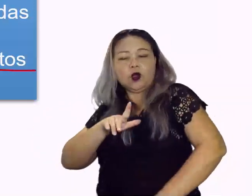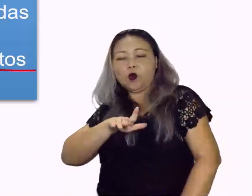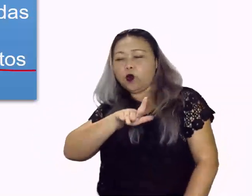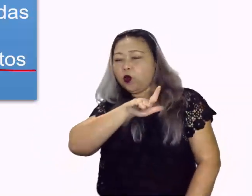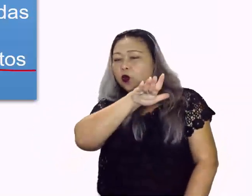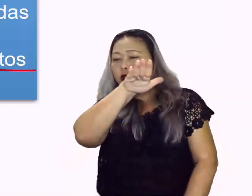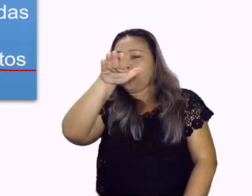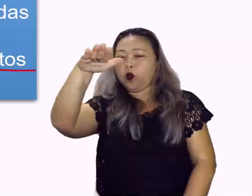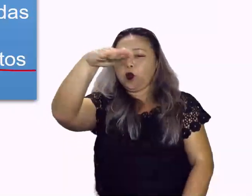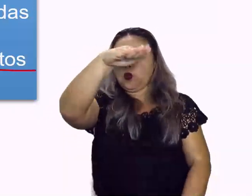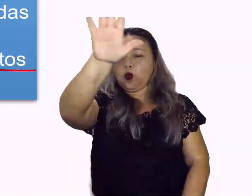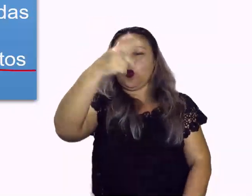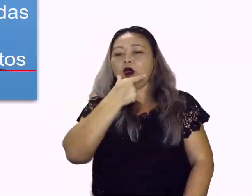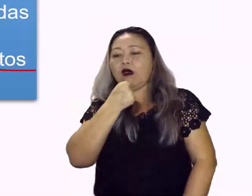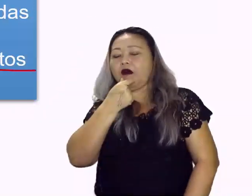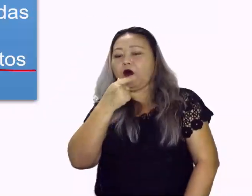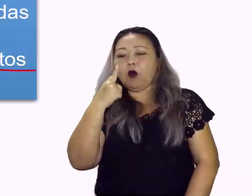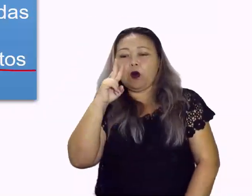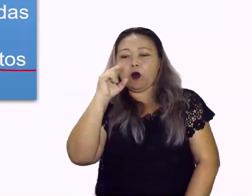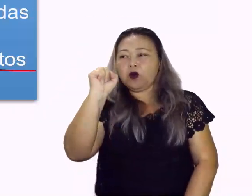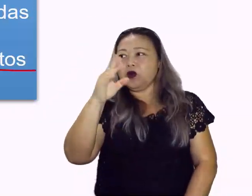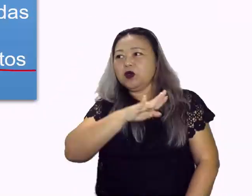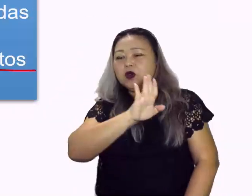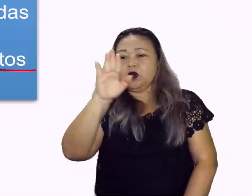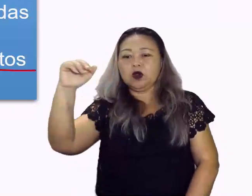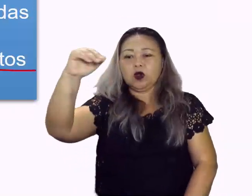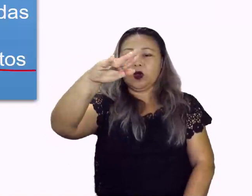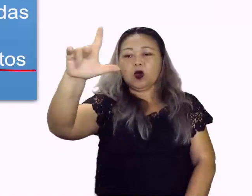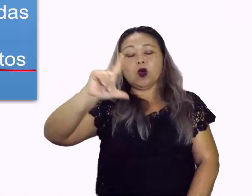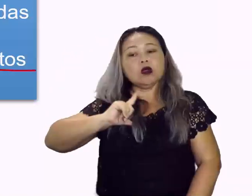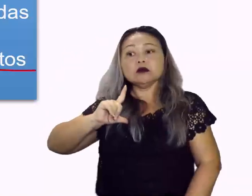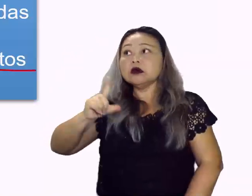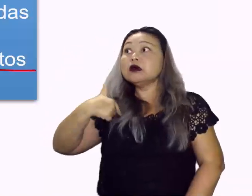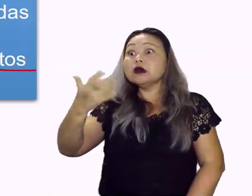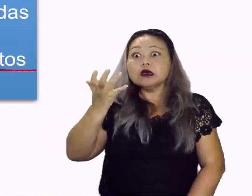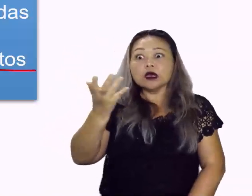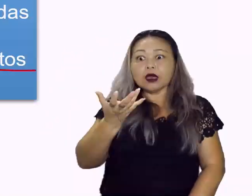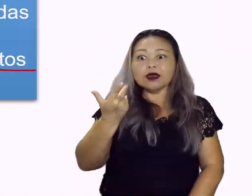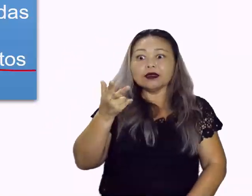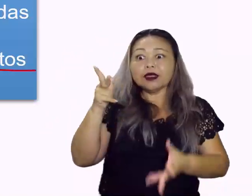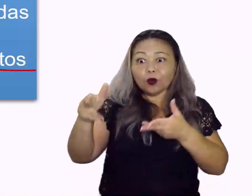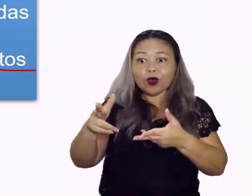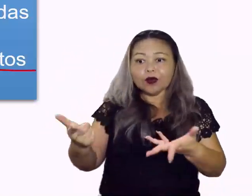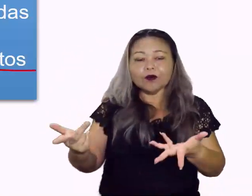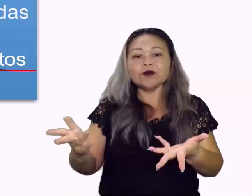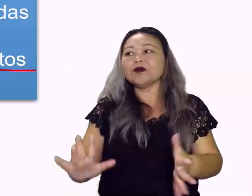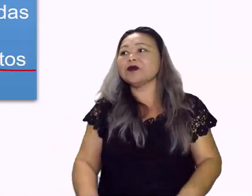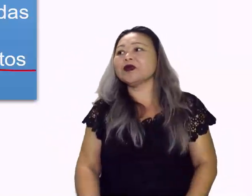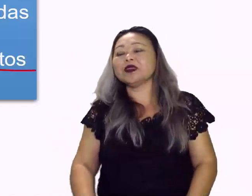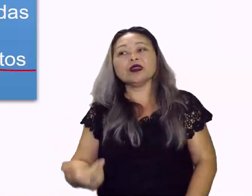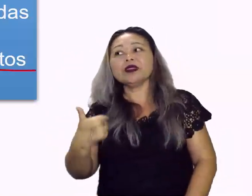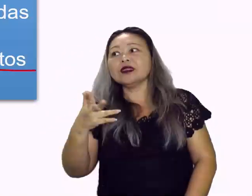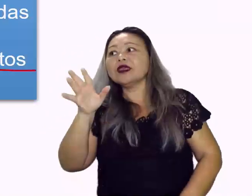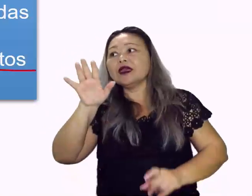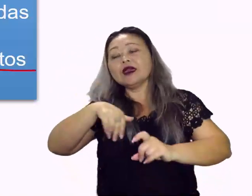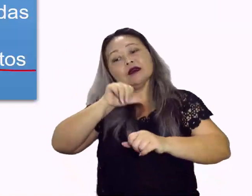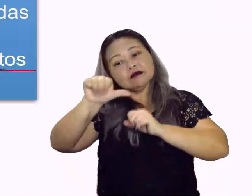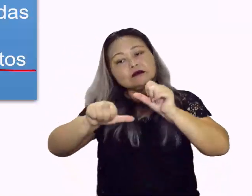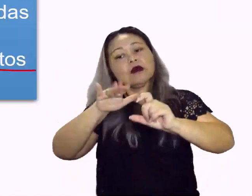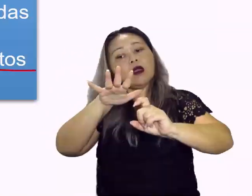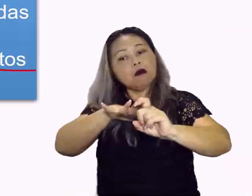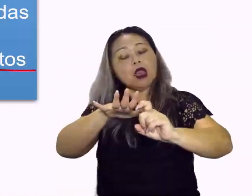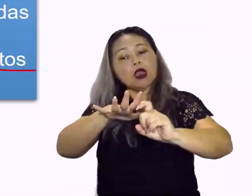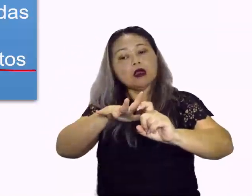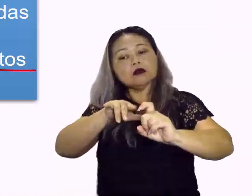voar assim, ó. Quantos, né? A gente personifica isso na nossa vida, tá? Isso torna mito